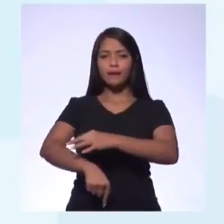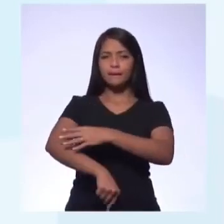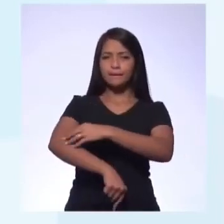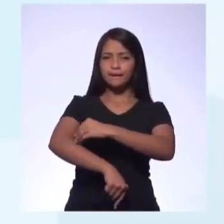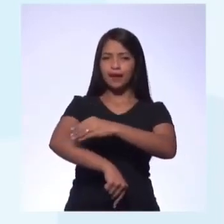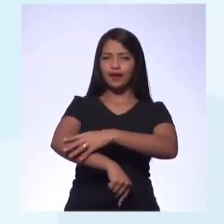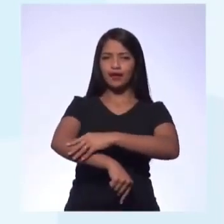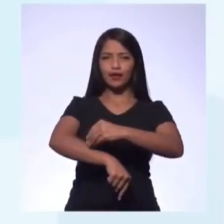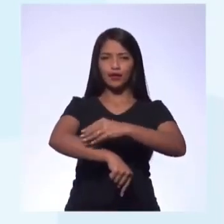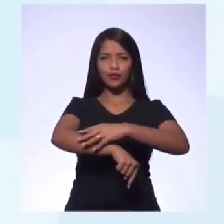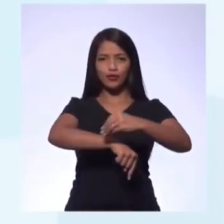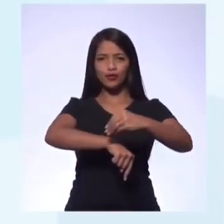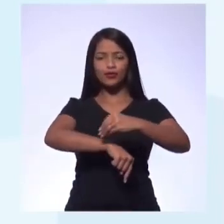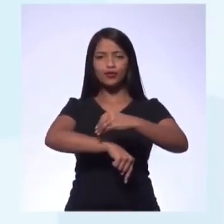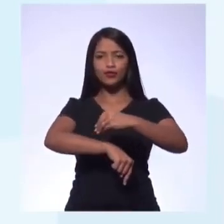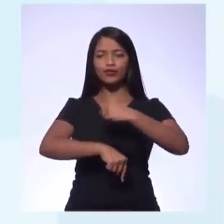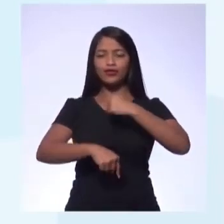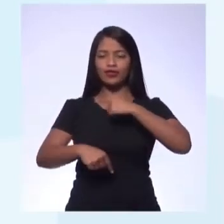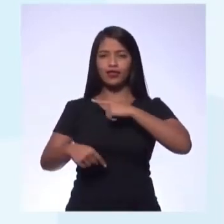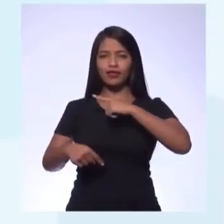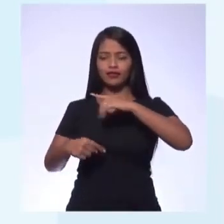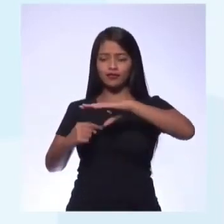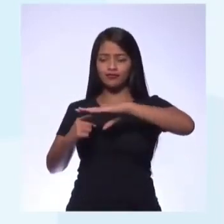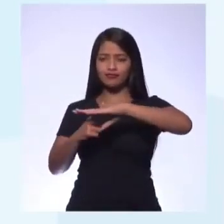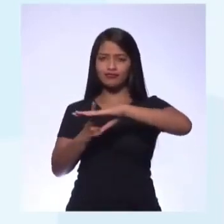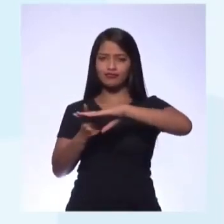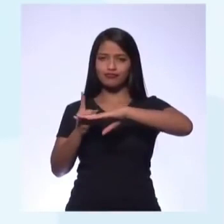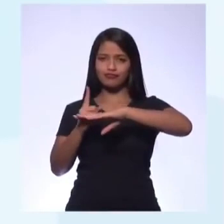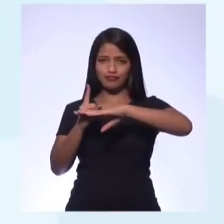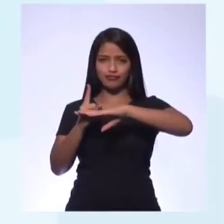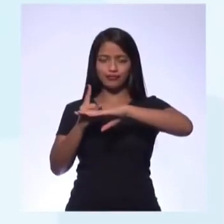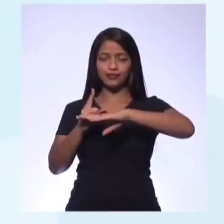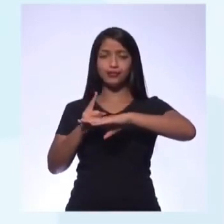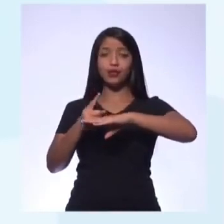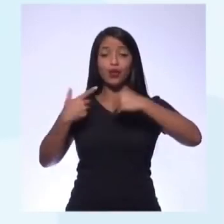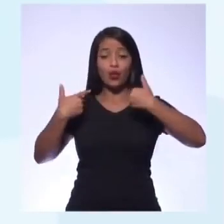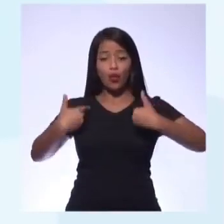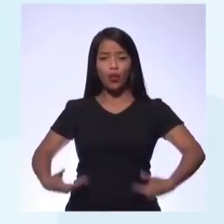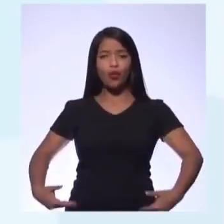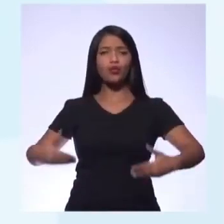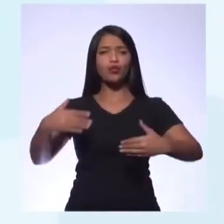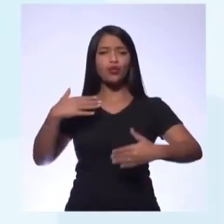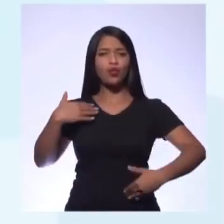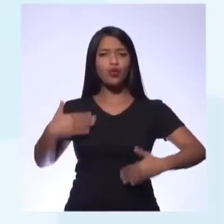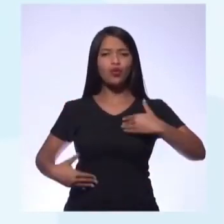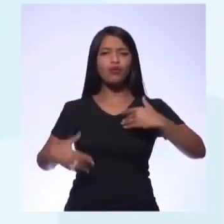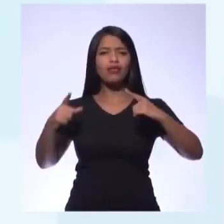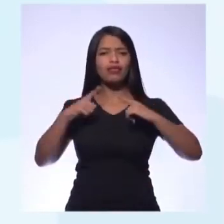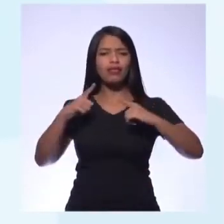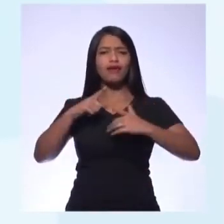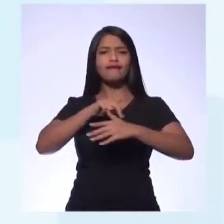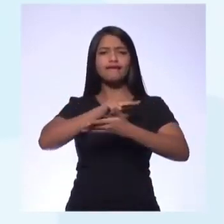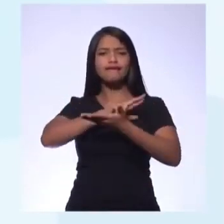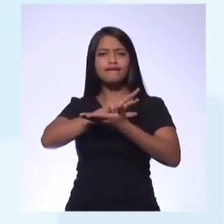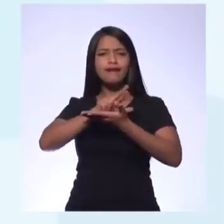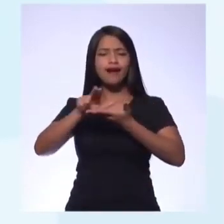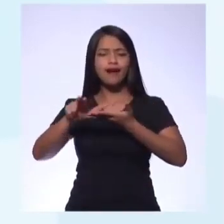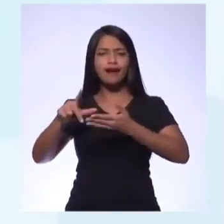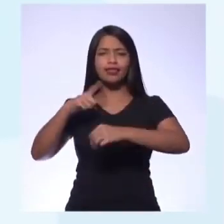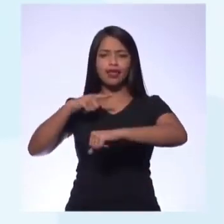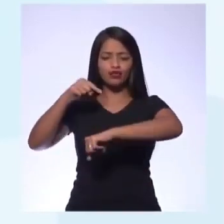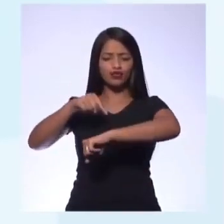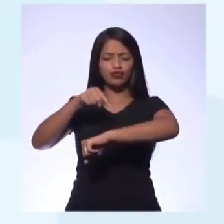que a gente tem, o nosso corpo é formado por diversos desses pelinhos, esses poros e tudo mais, né, professor Edjoel? Que